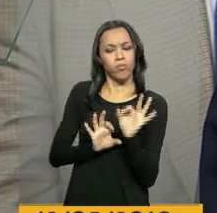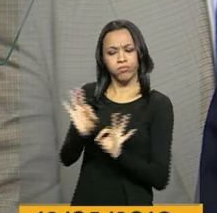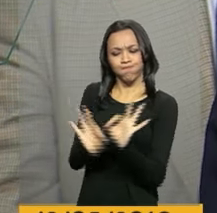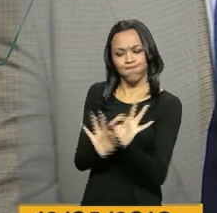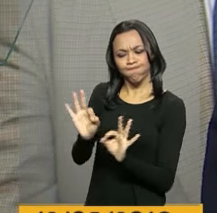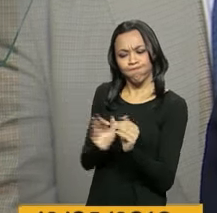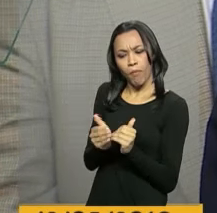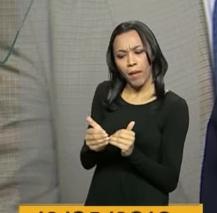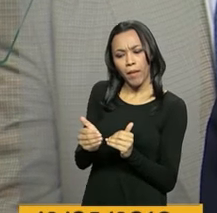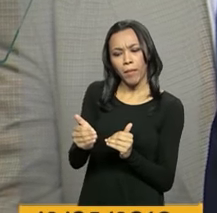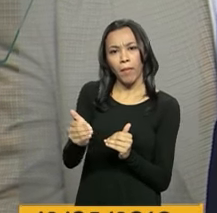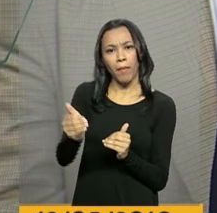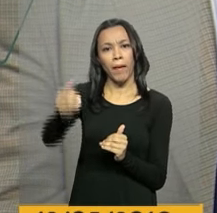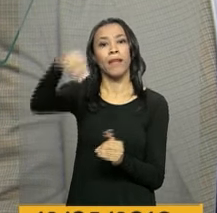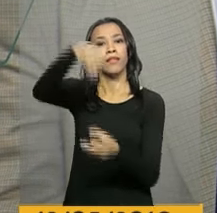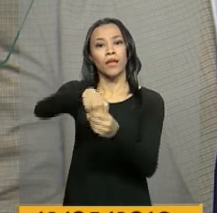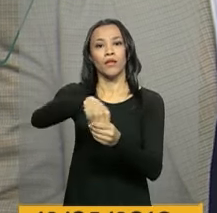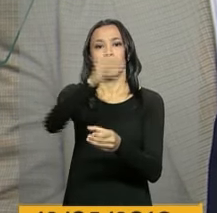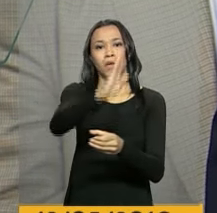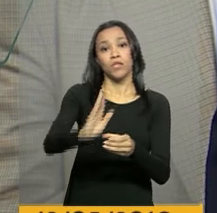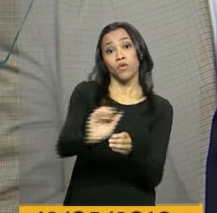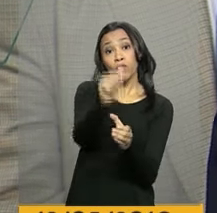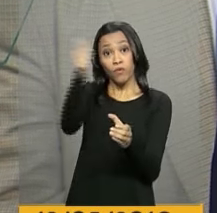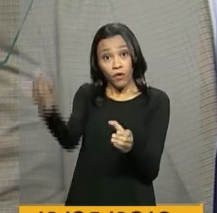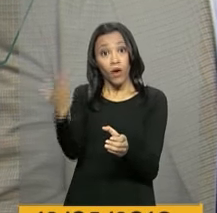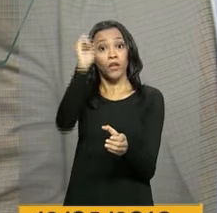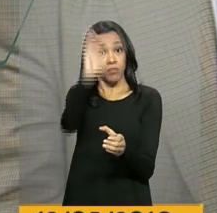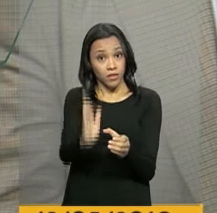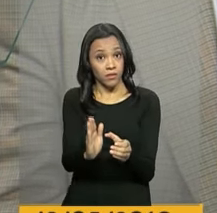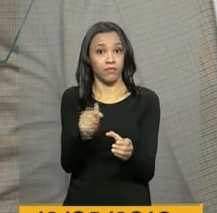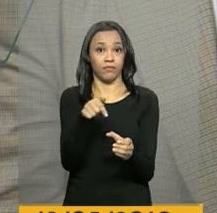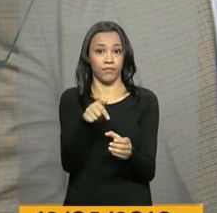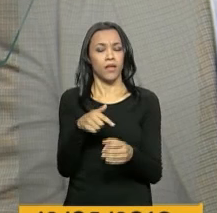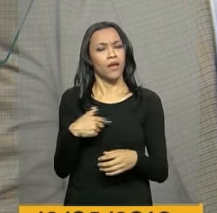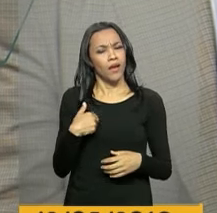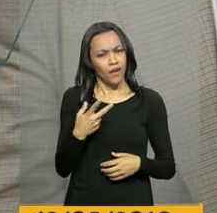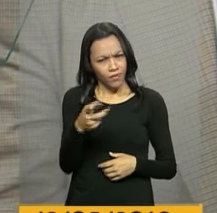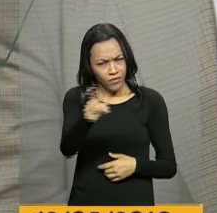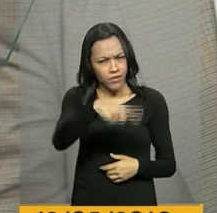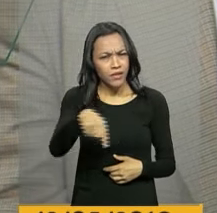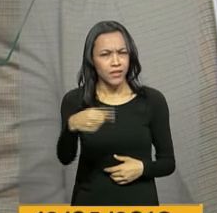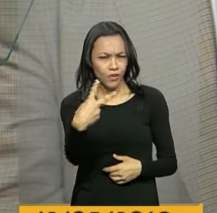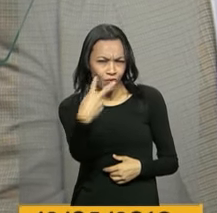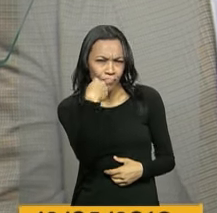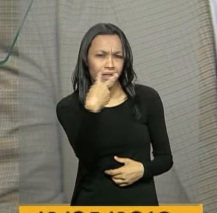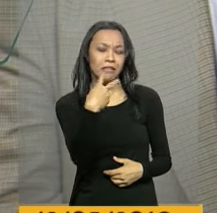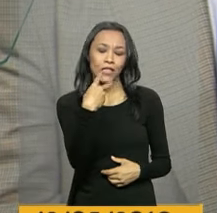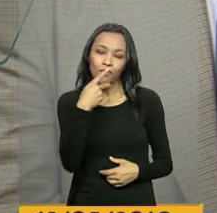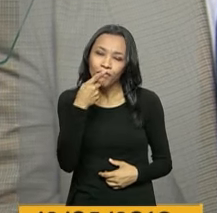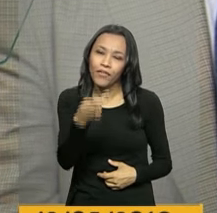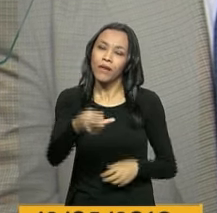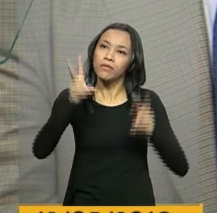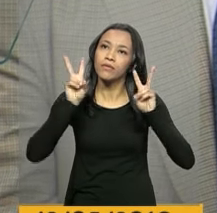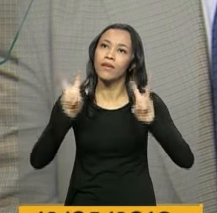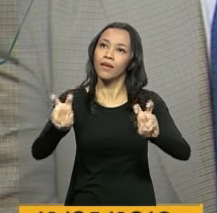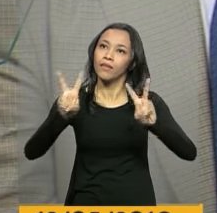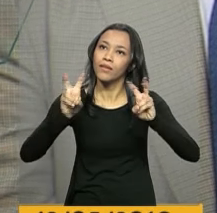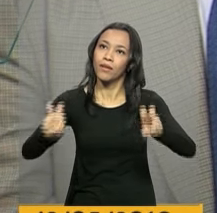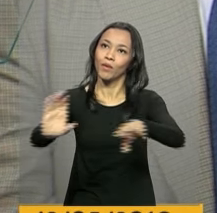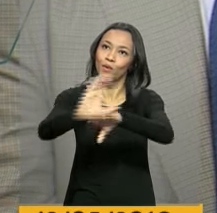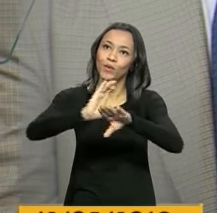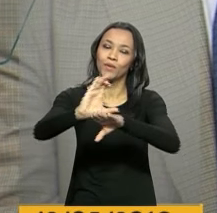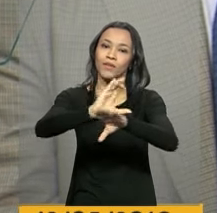atuação interna e externa do Brasil. Os senhores veem que eu insisto muito no tema da Constituição, porque, a meu modo de